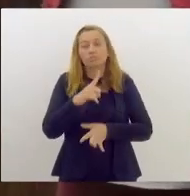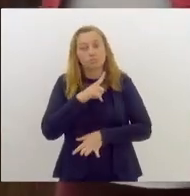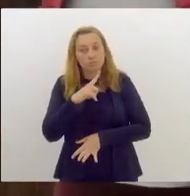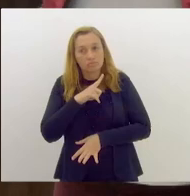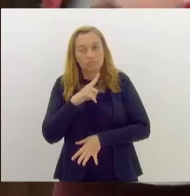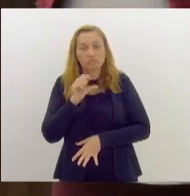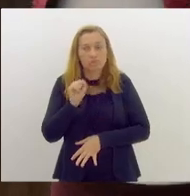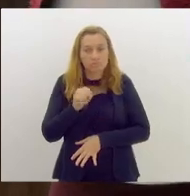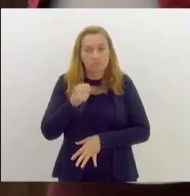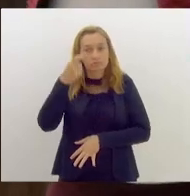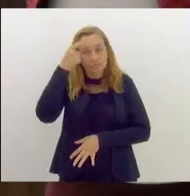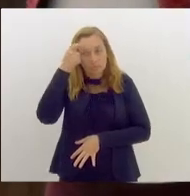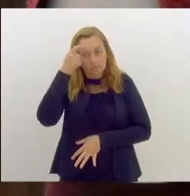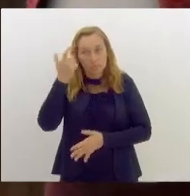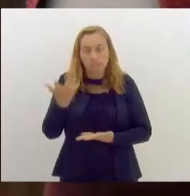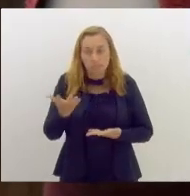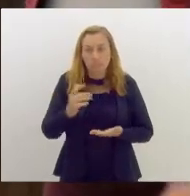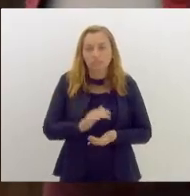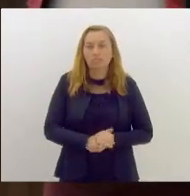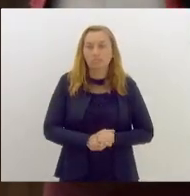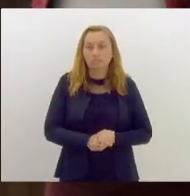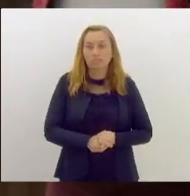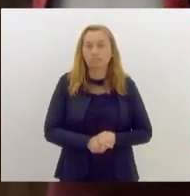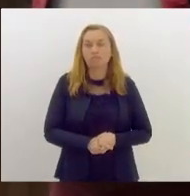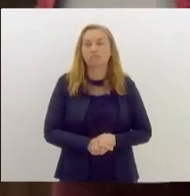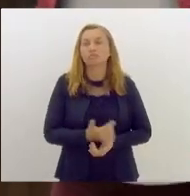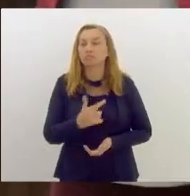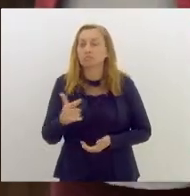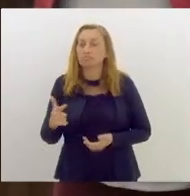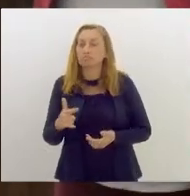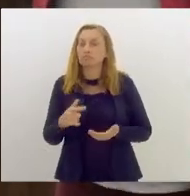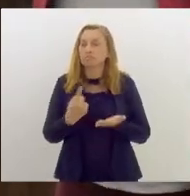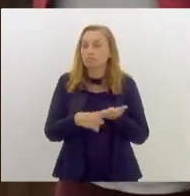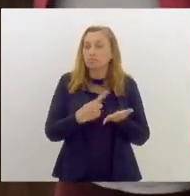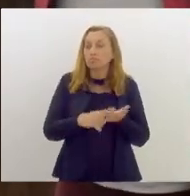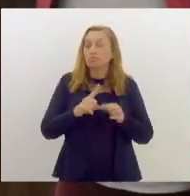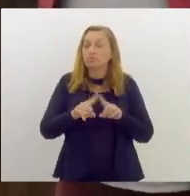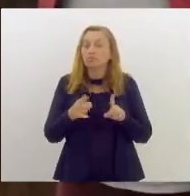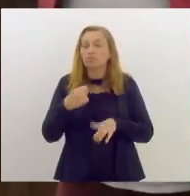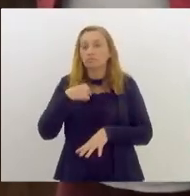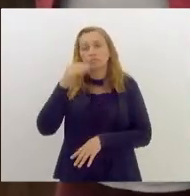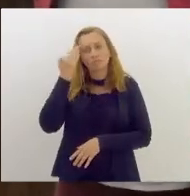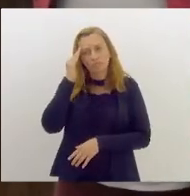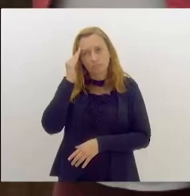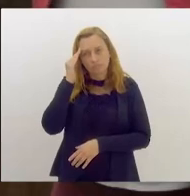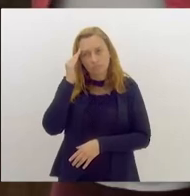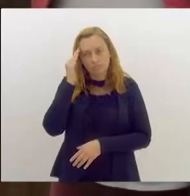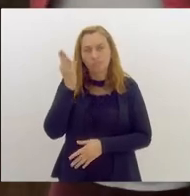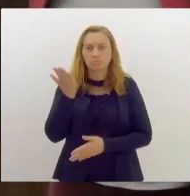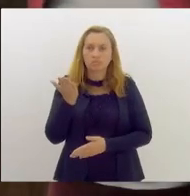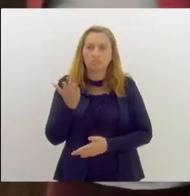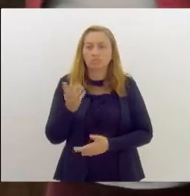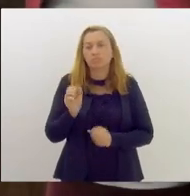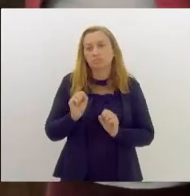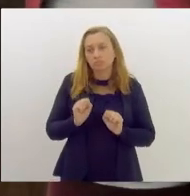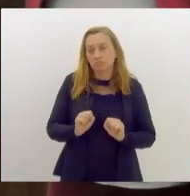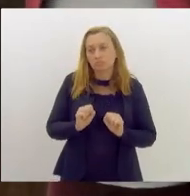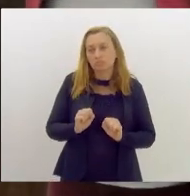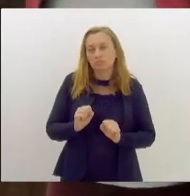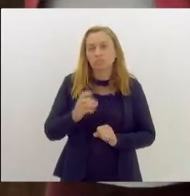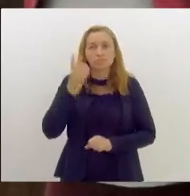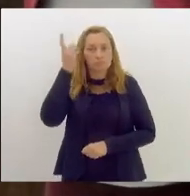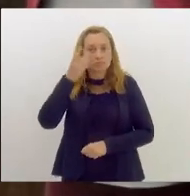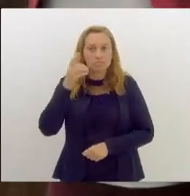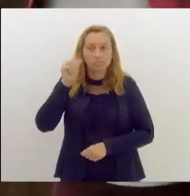há consenso enfim e sobre alguns pontos aqui não houve consenso agora o que eu tinha entendido e pode ter sido Deputado Anderson Moraes